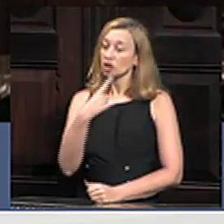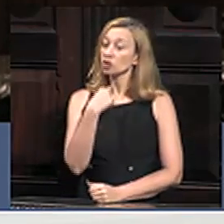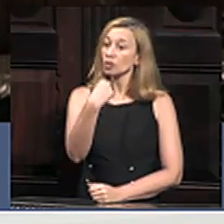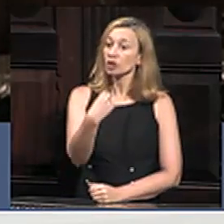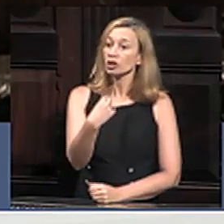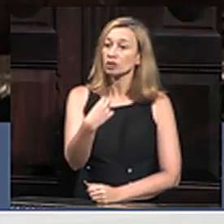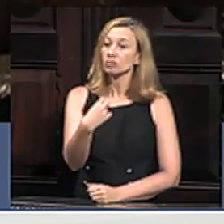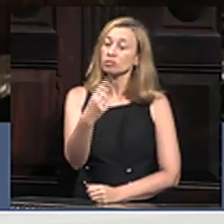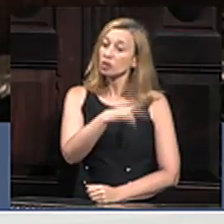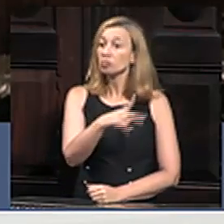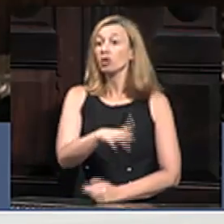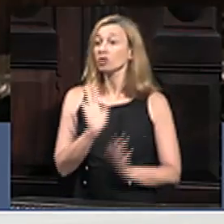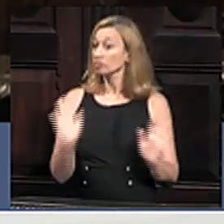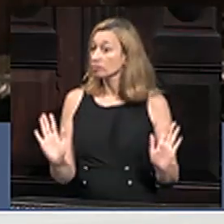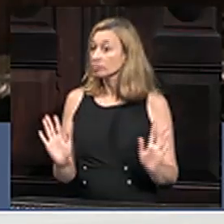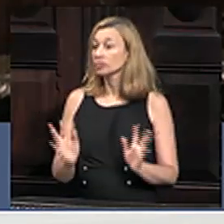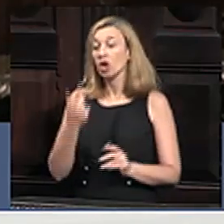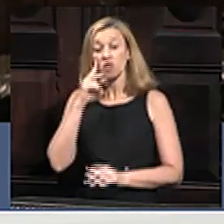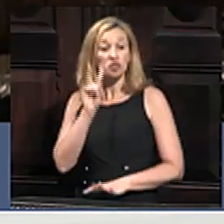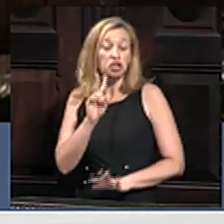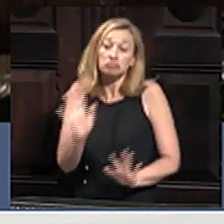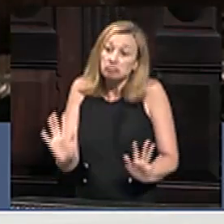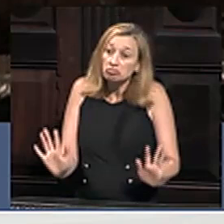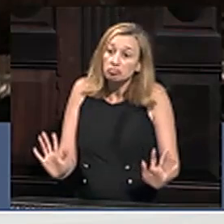Eu vejo assim: